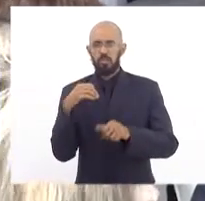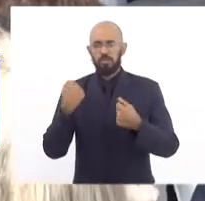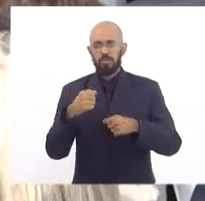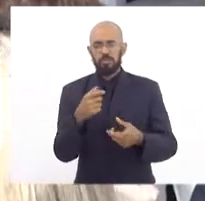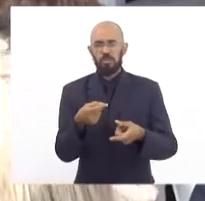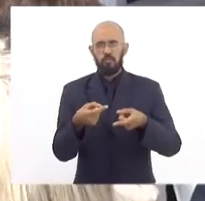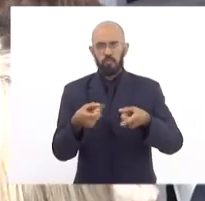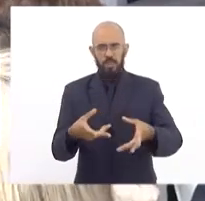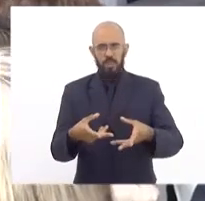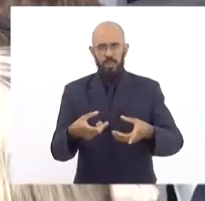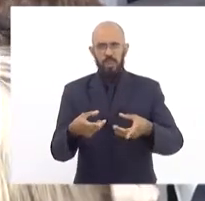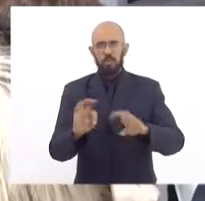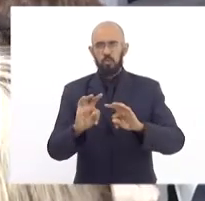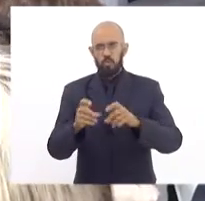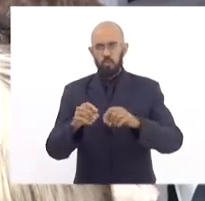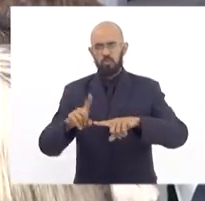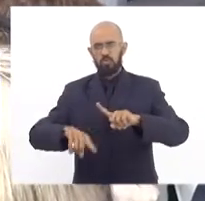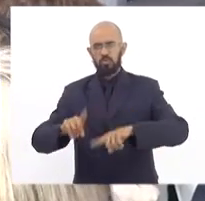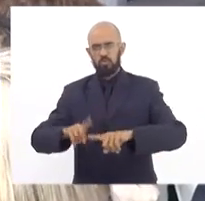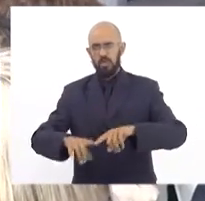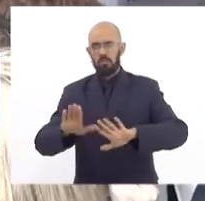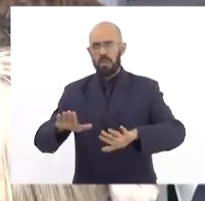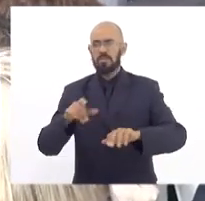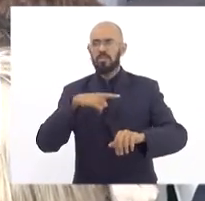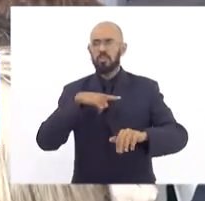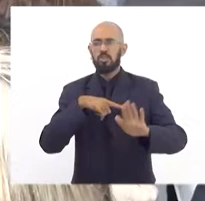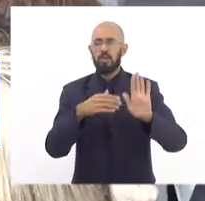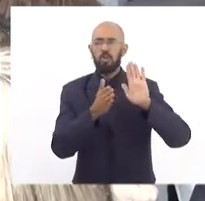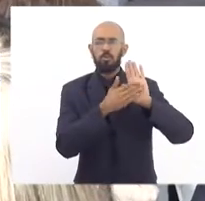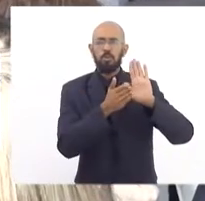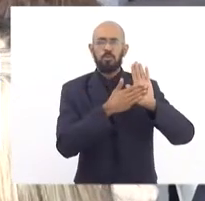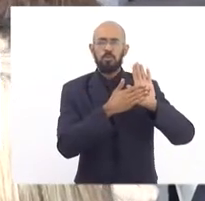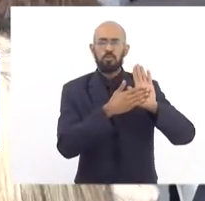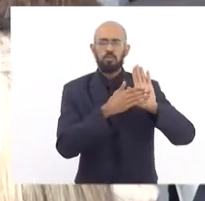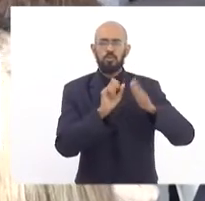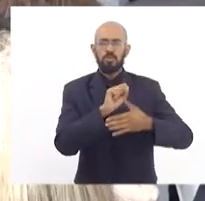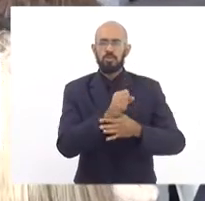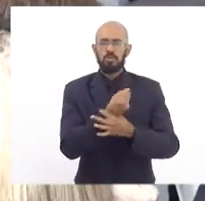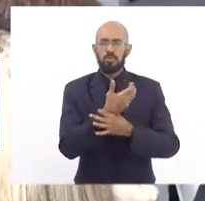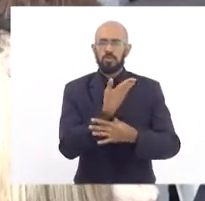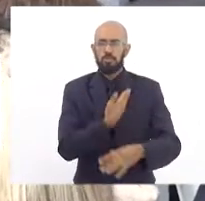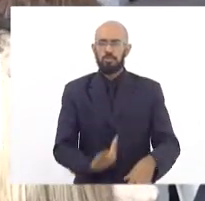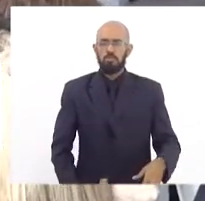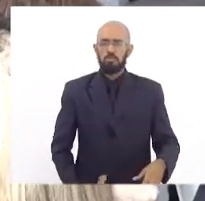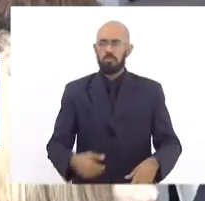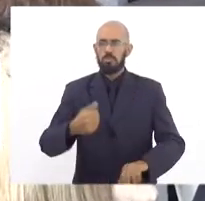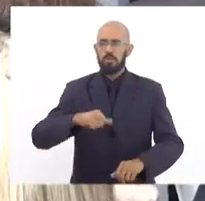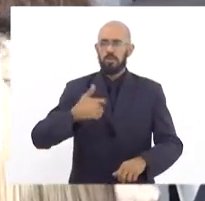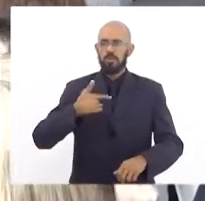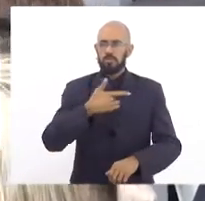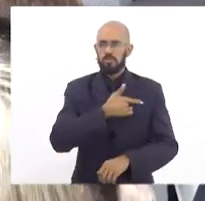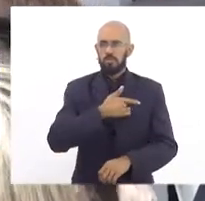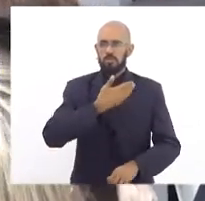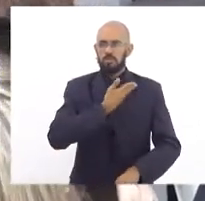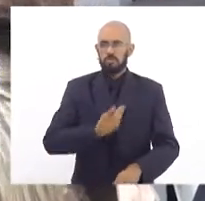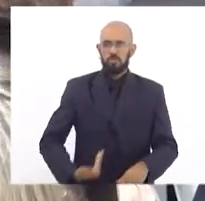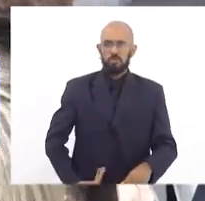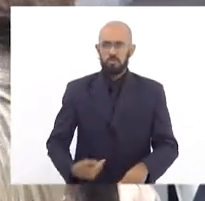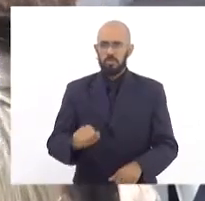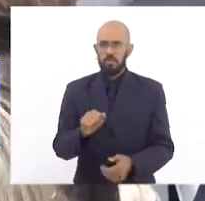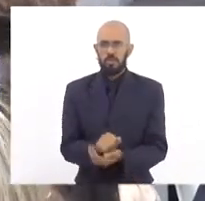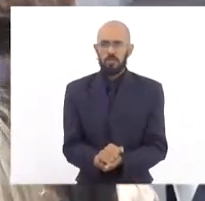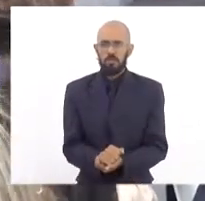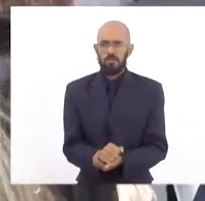passivo. Aqui nós temos compromisso com a segurança pública, com a educação pública, com a saúde pública.